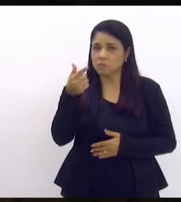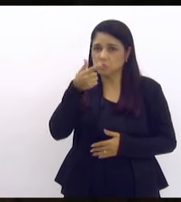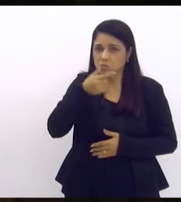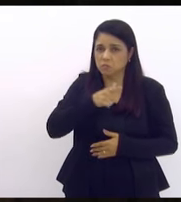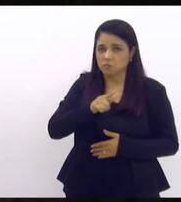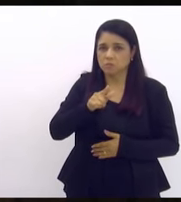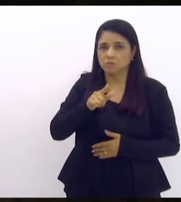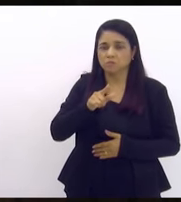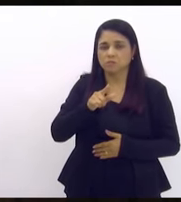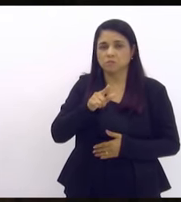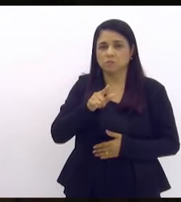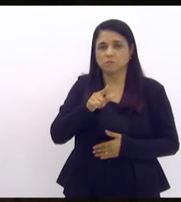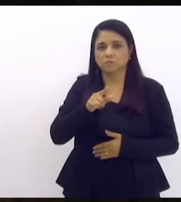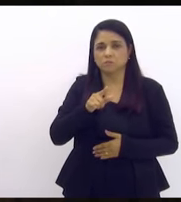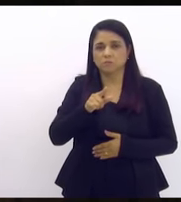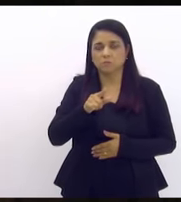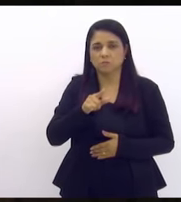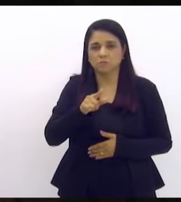aqui